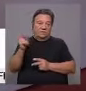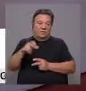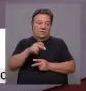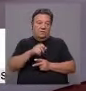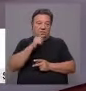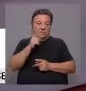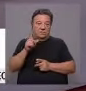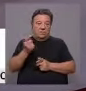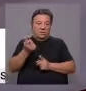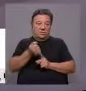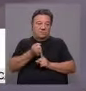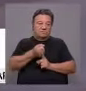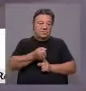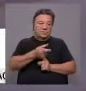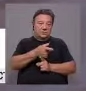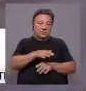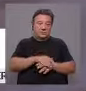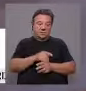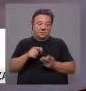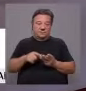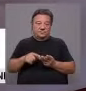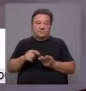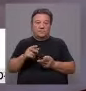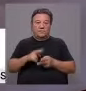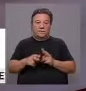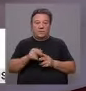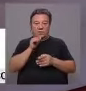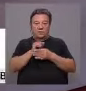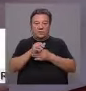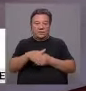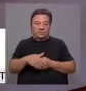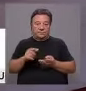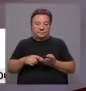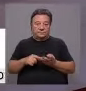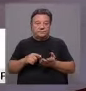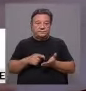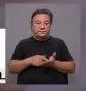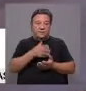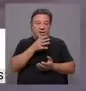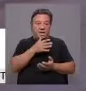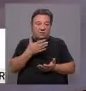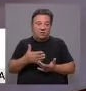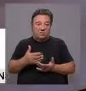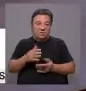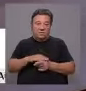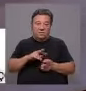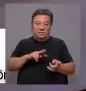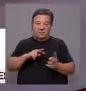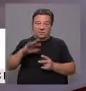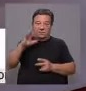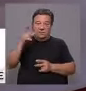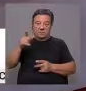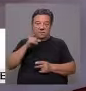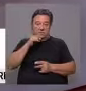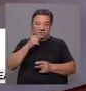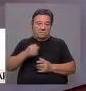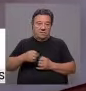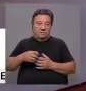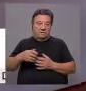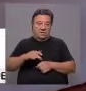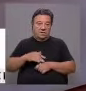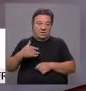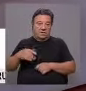alguma pressão sobre estes peixes, a construção de barragens, a escassez de água, que agora com as alterações climáticas é cada vez mais